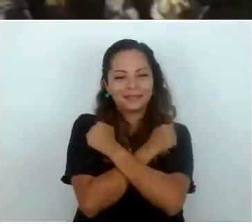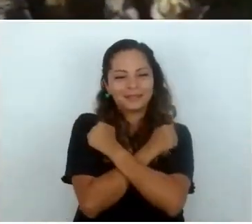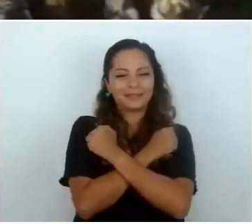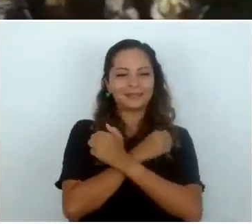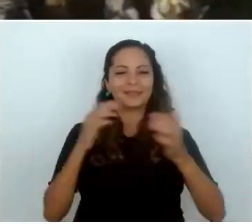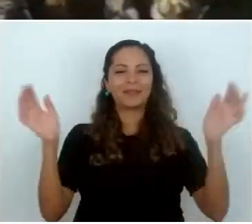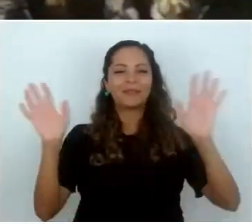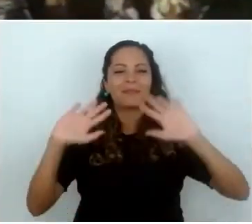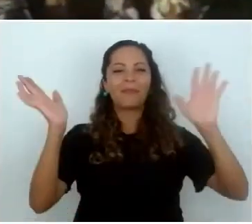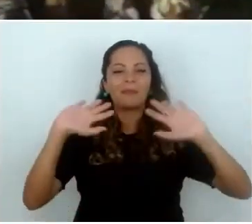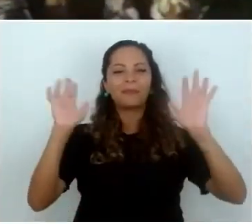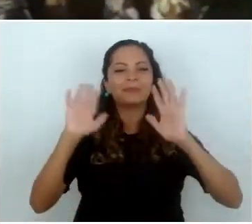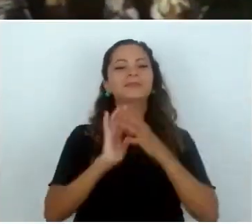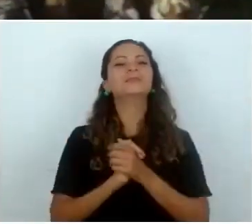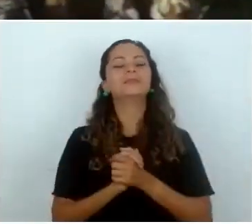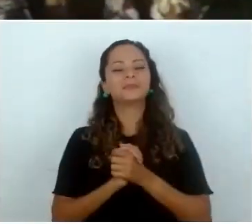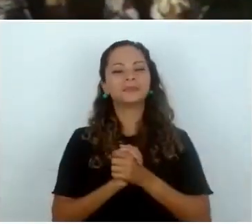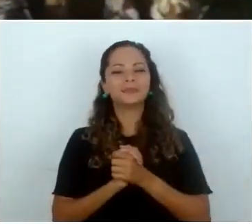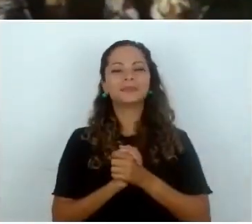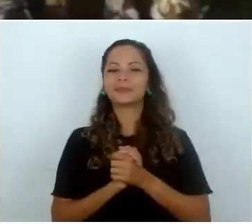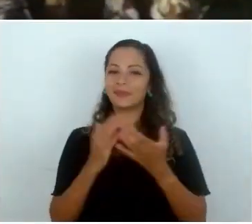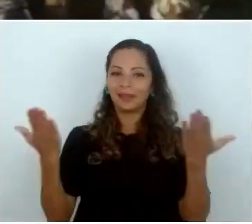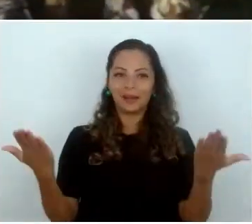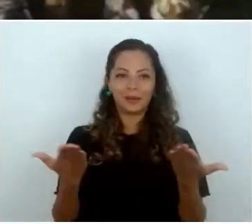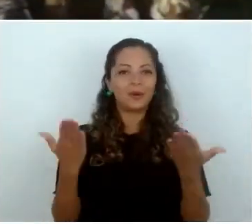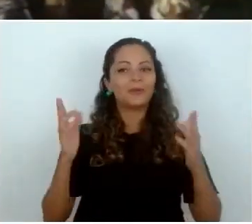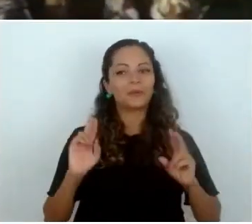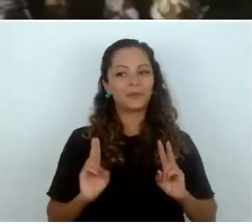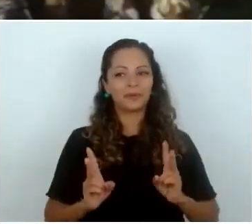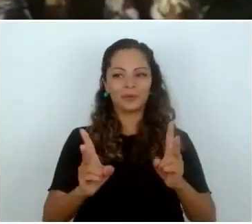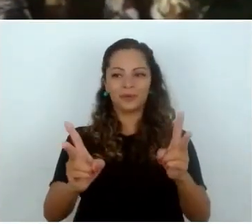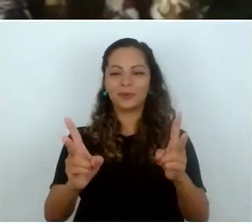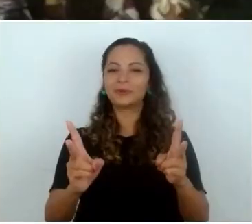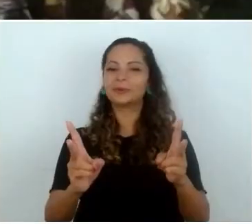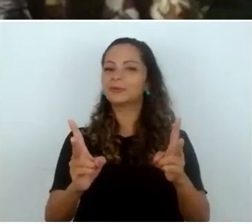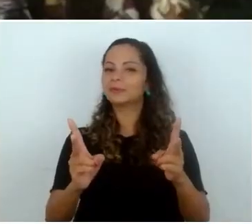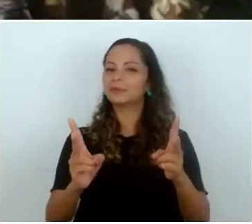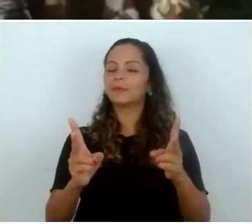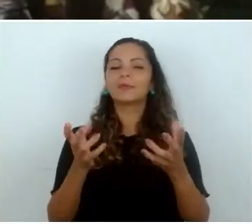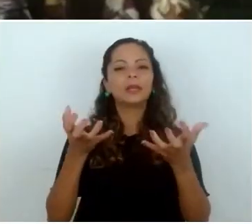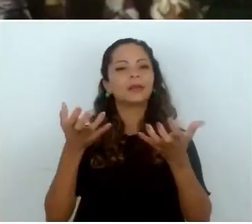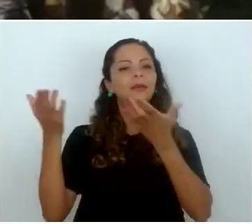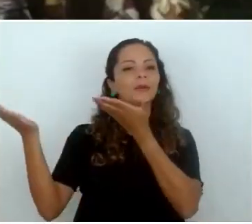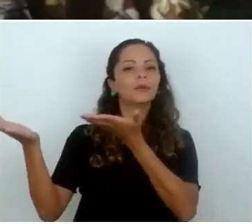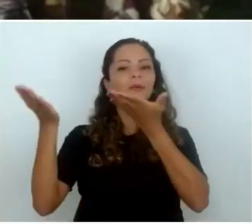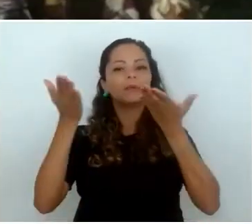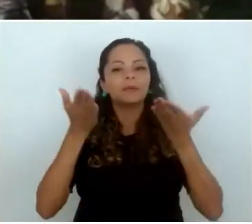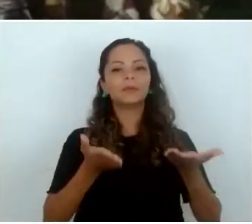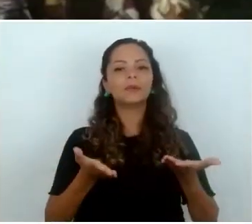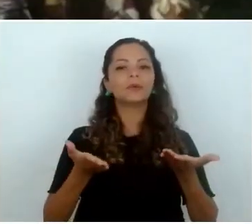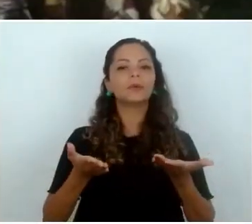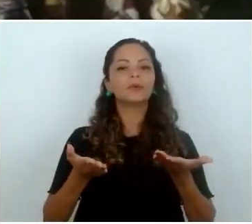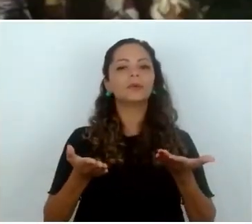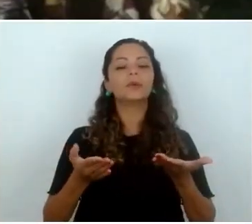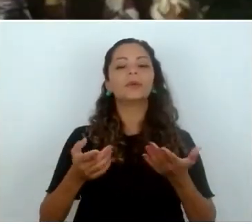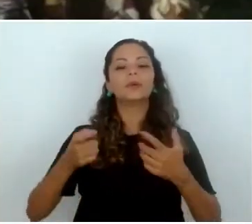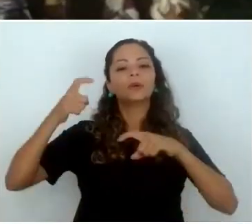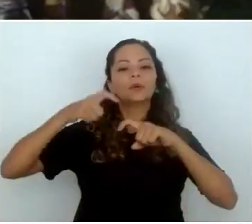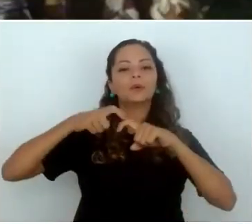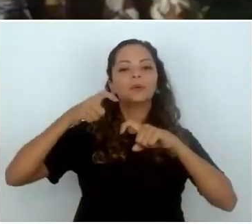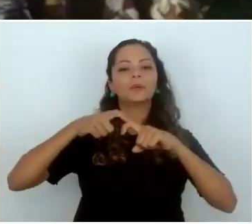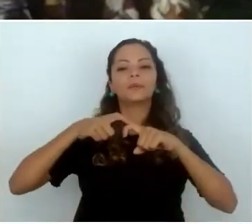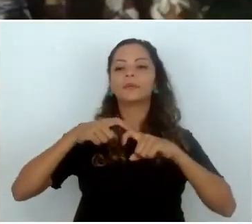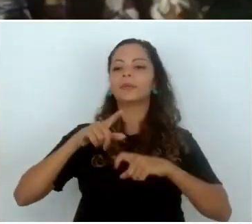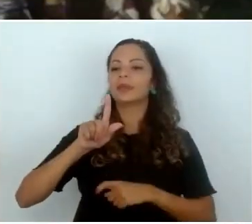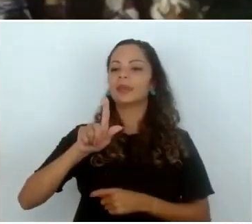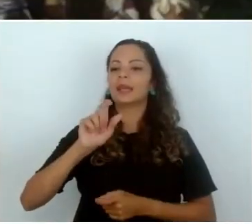Tchau, pessoal. Vamos dar continuidade aqui. Eu quero convidar agora para estar com a gente o Dr. Gardia. Gente, vocês já conhecem